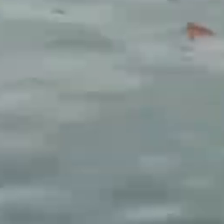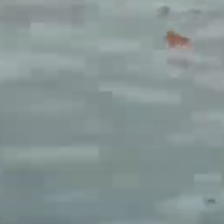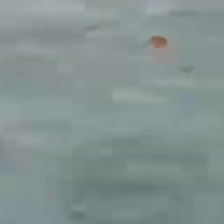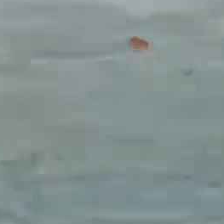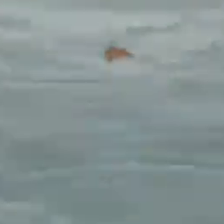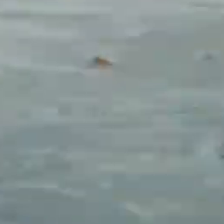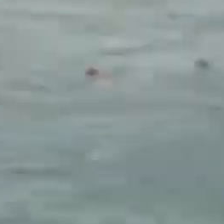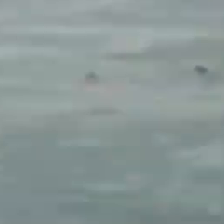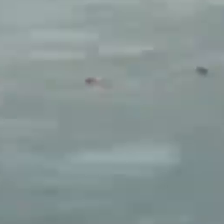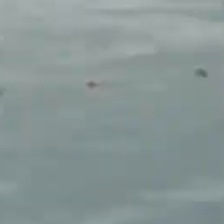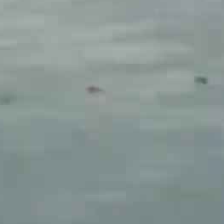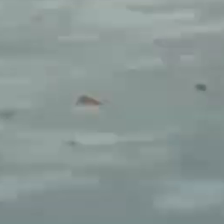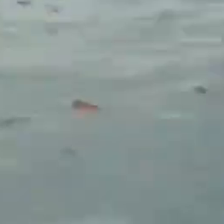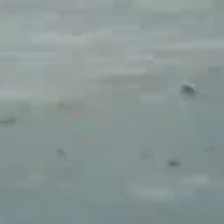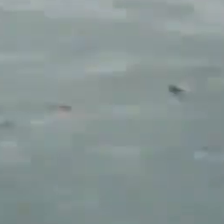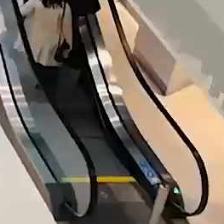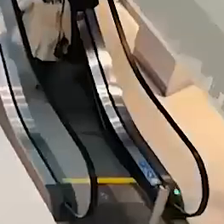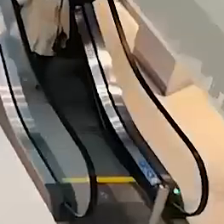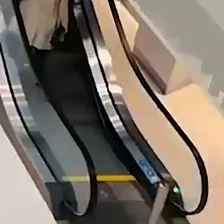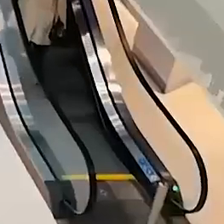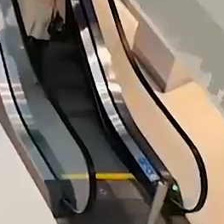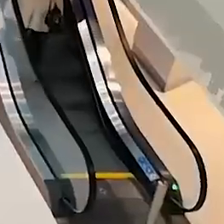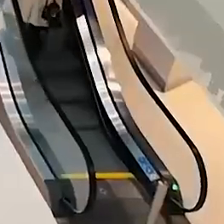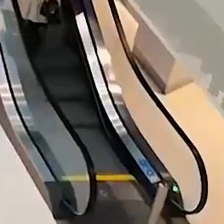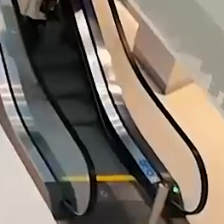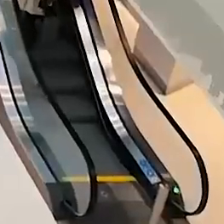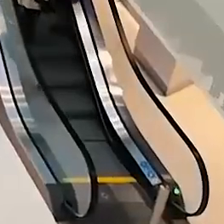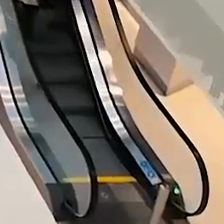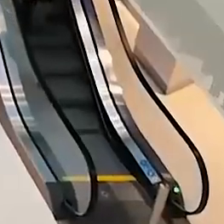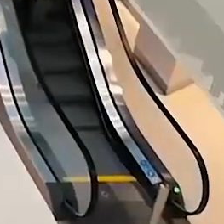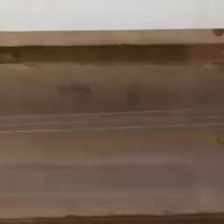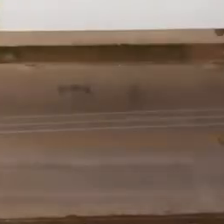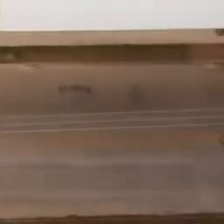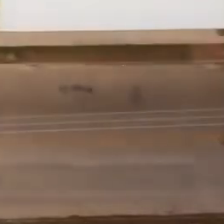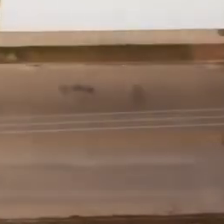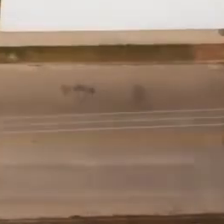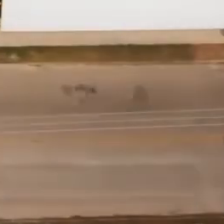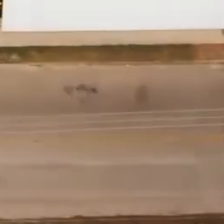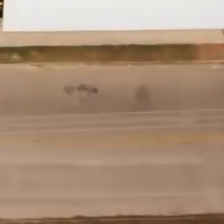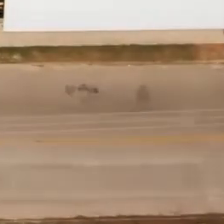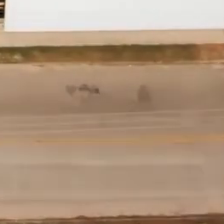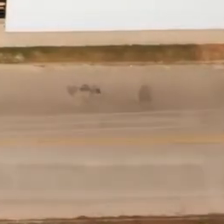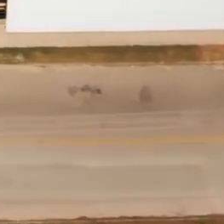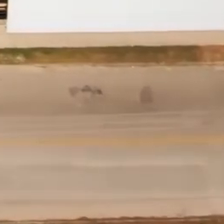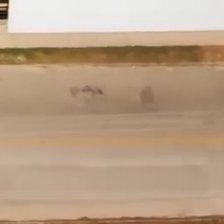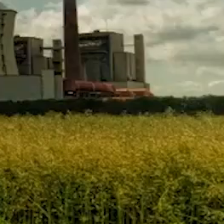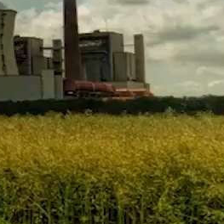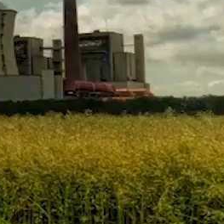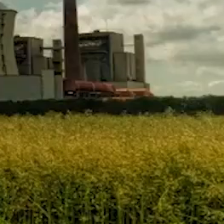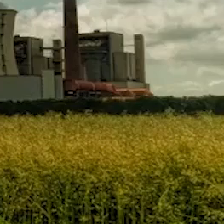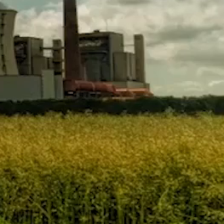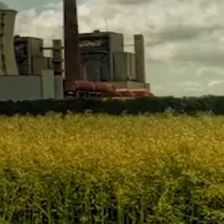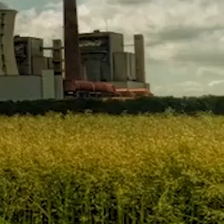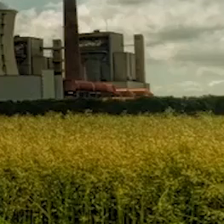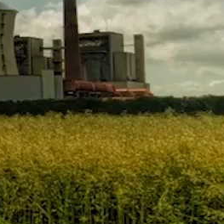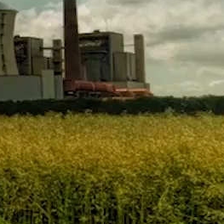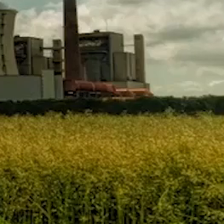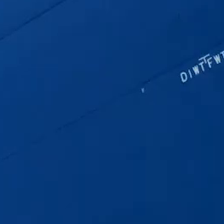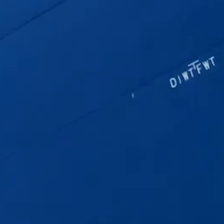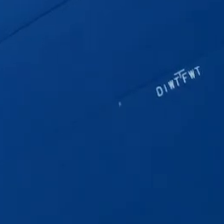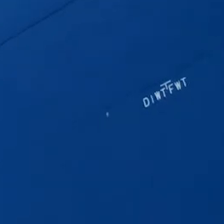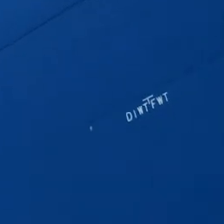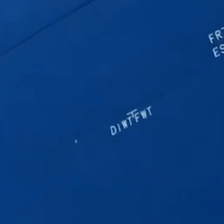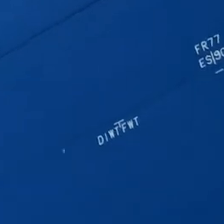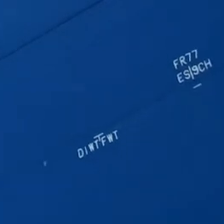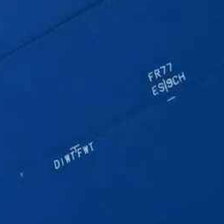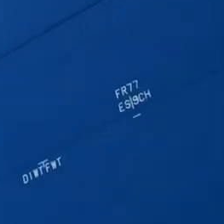dejetos descartados na natureza. Essas práticas e falta de políticas mais rígidas para o combate à degradação ambiental têm